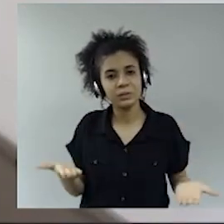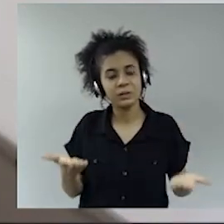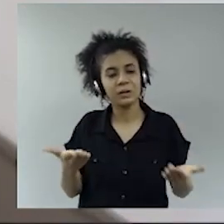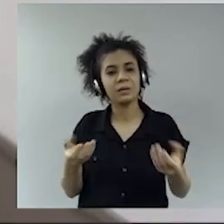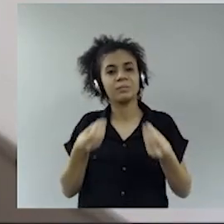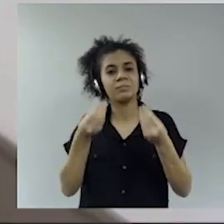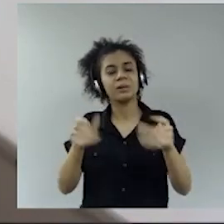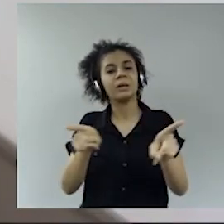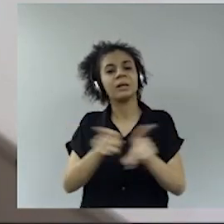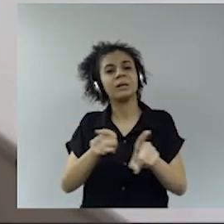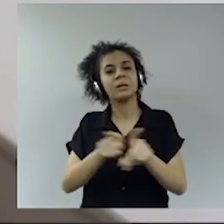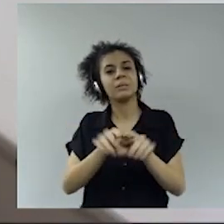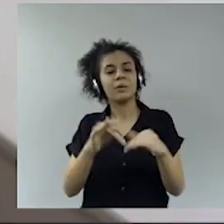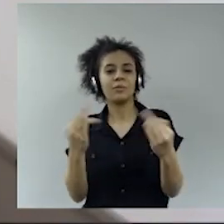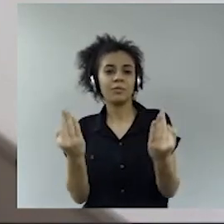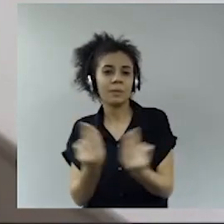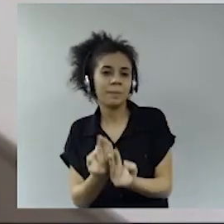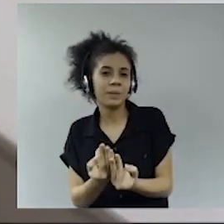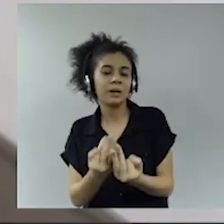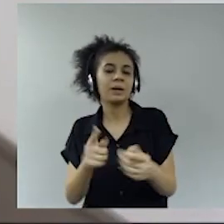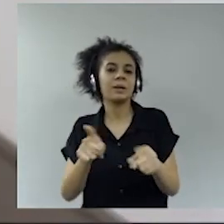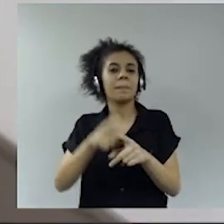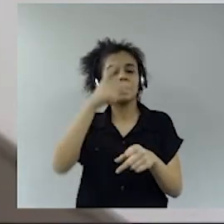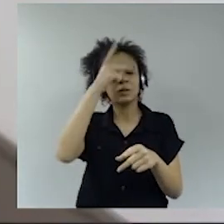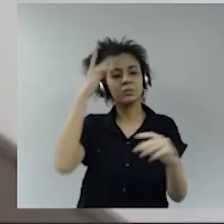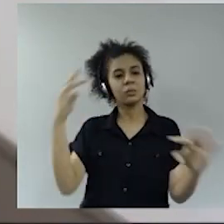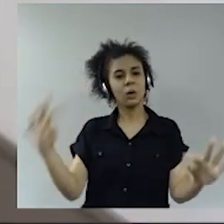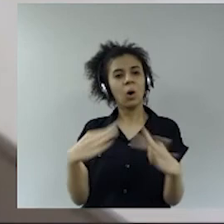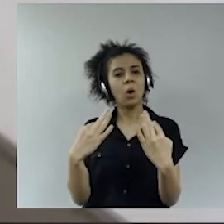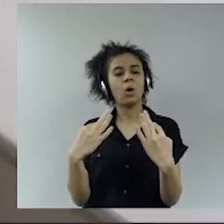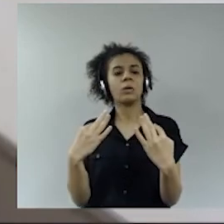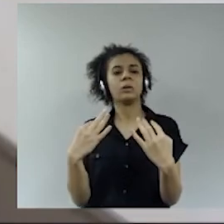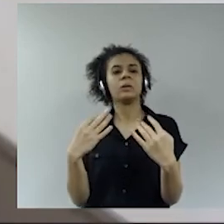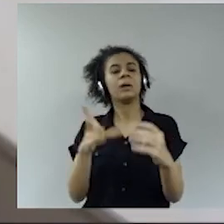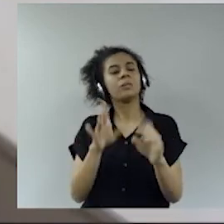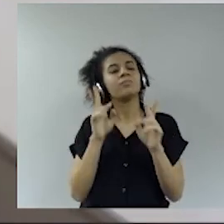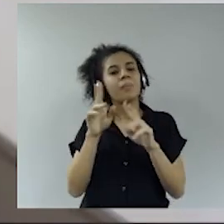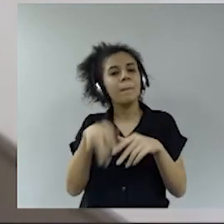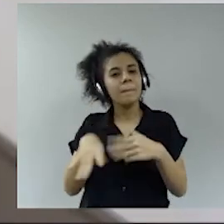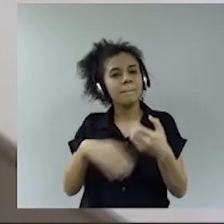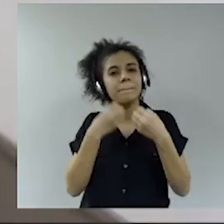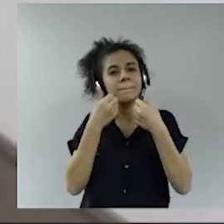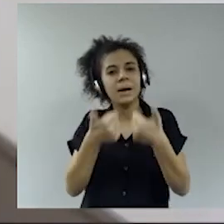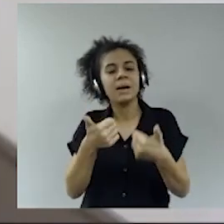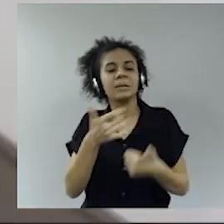e suas famílias e para aquelas 100 mil pessoas que estão nos assistindo, estejam bem,